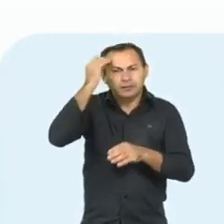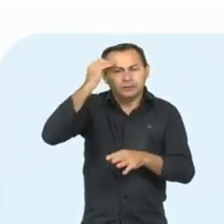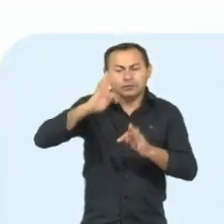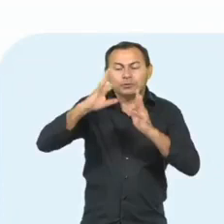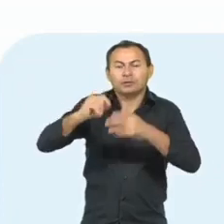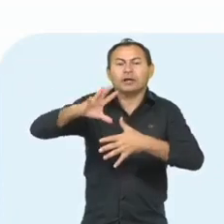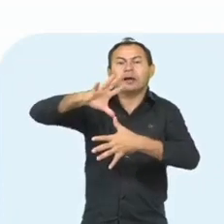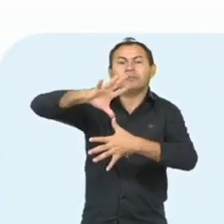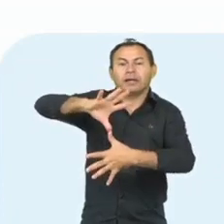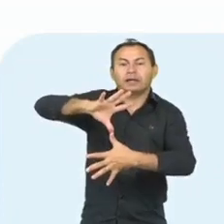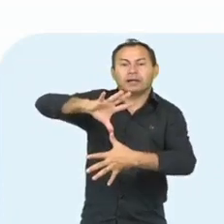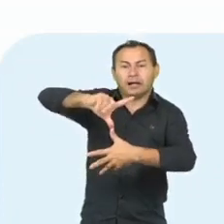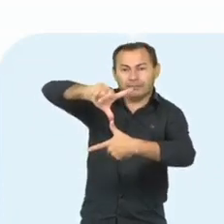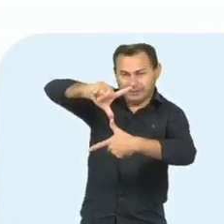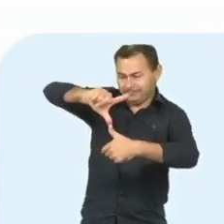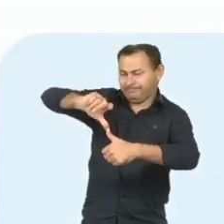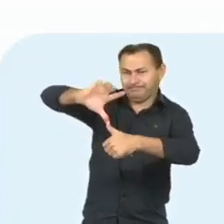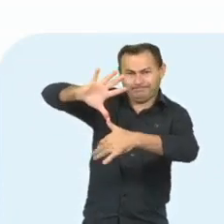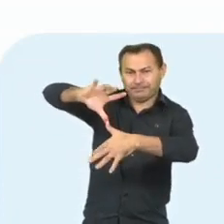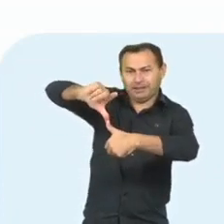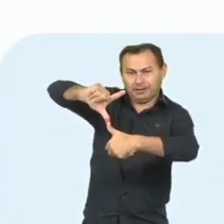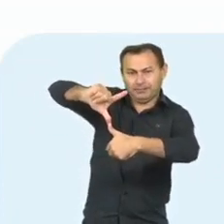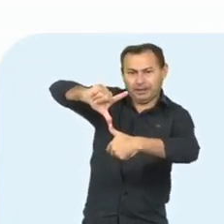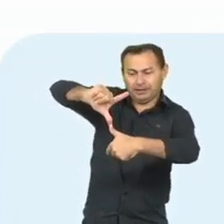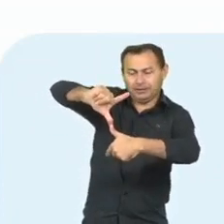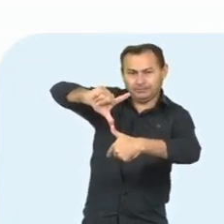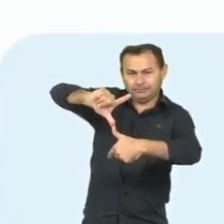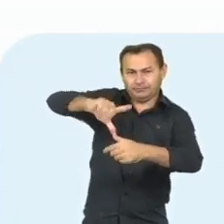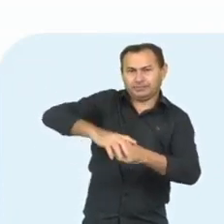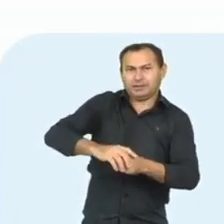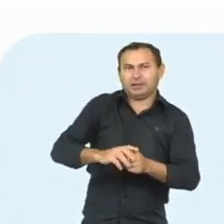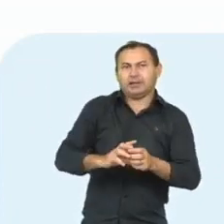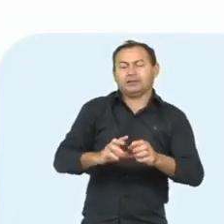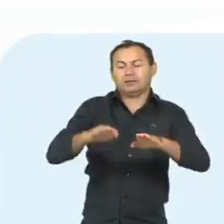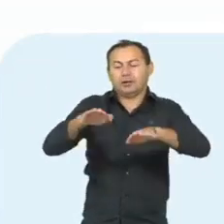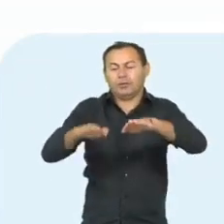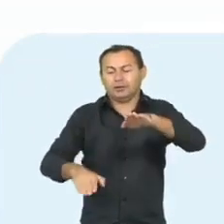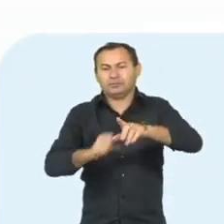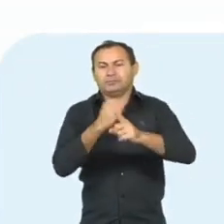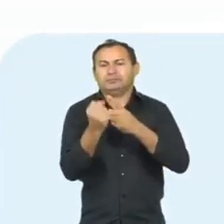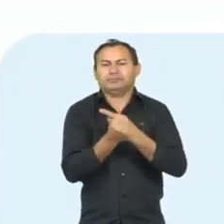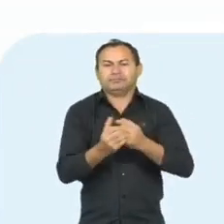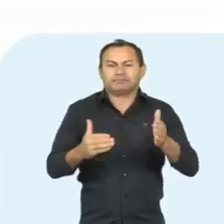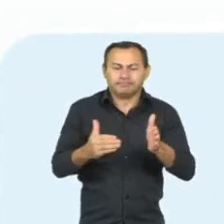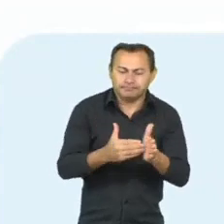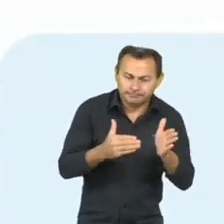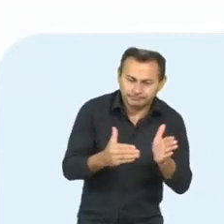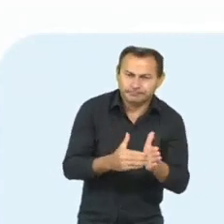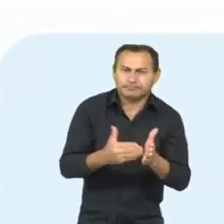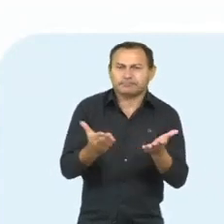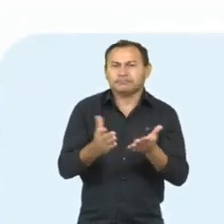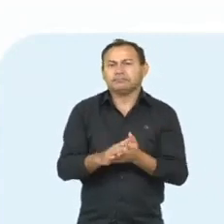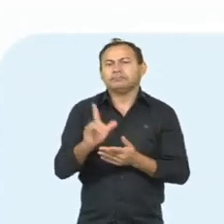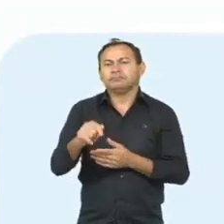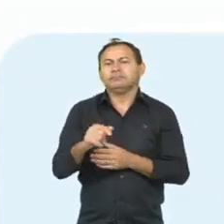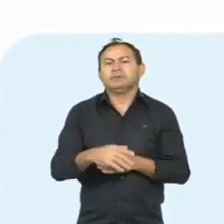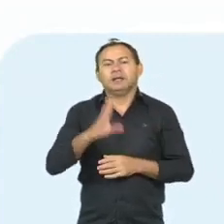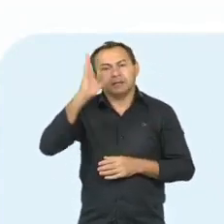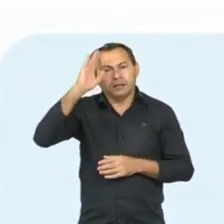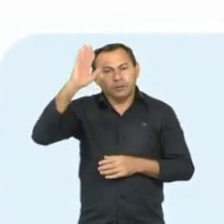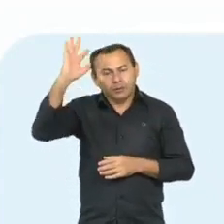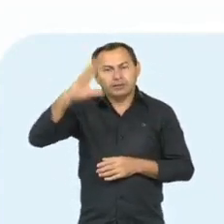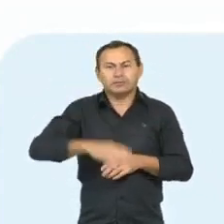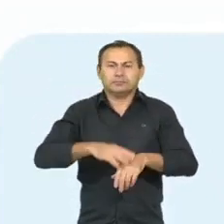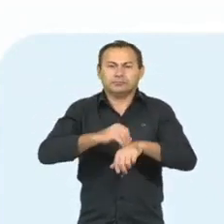Latina, dessa grande desigualdade social e que impede, muitas vezes, que a teoria da